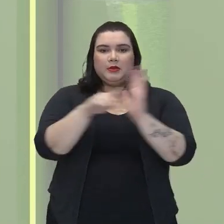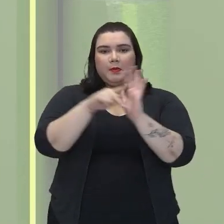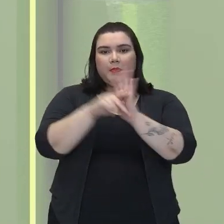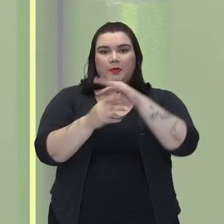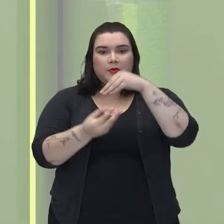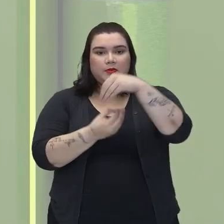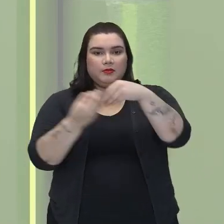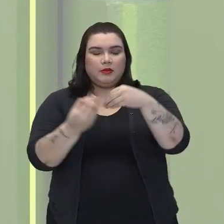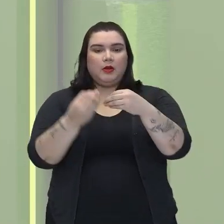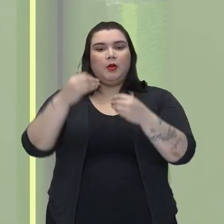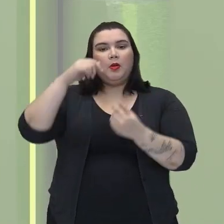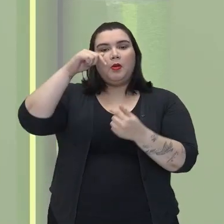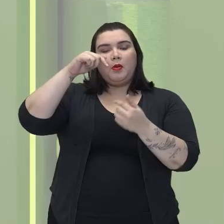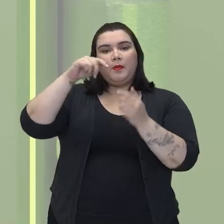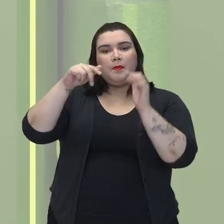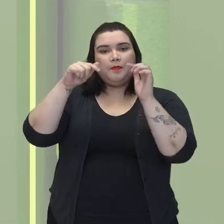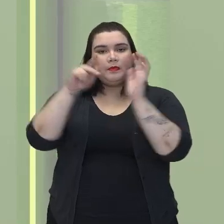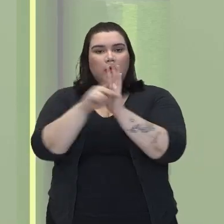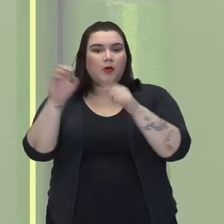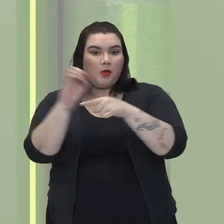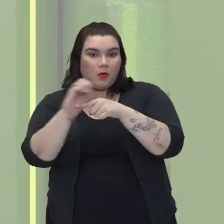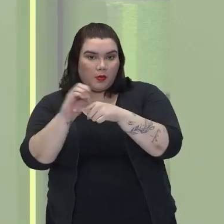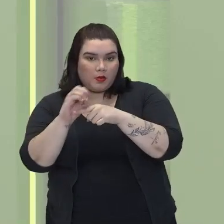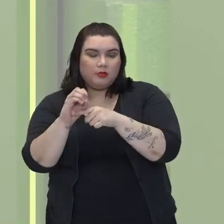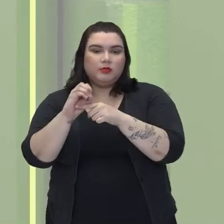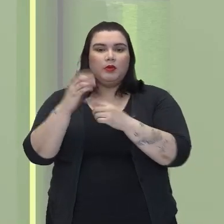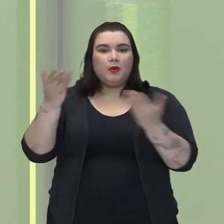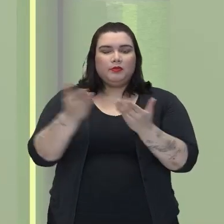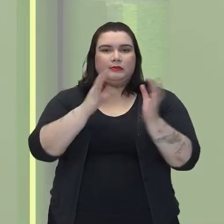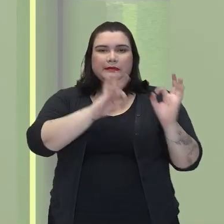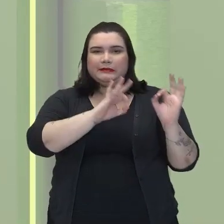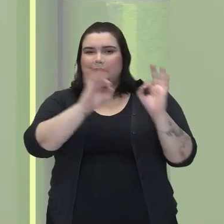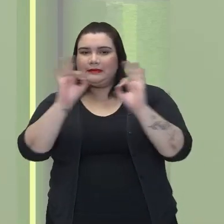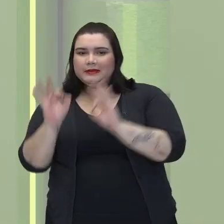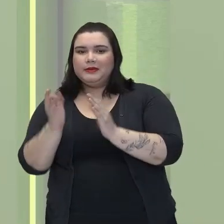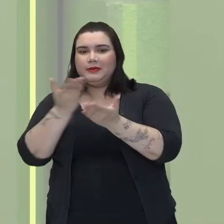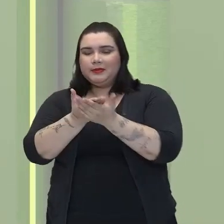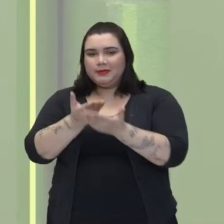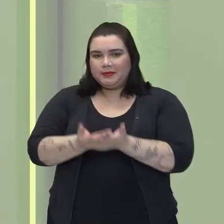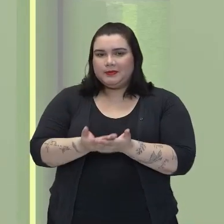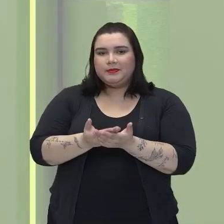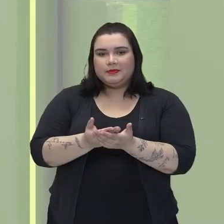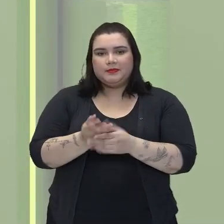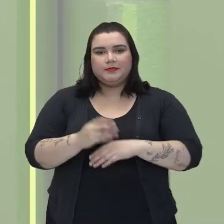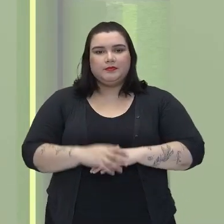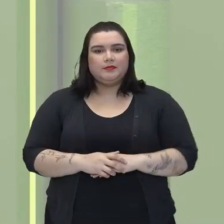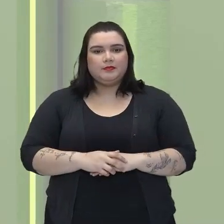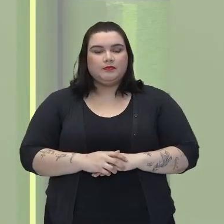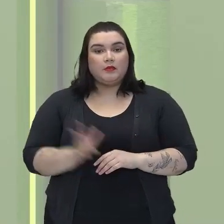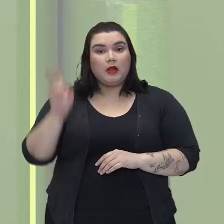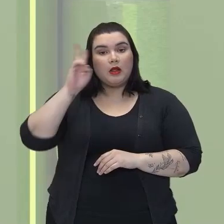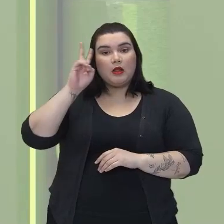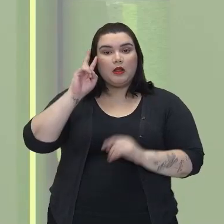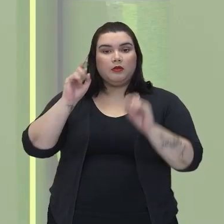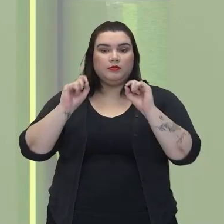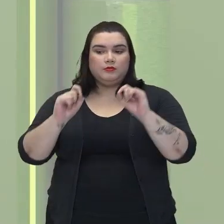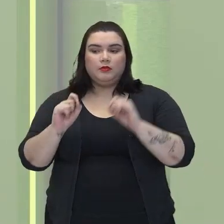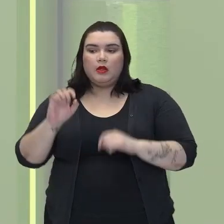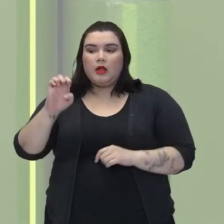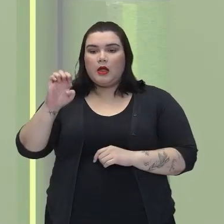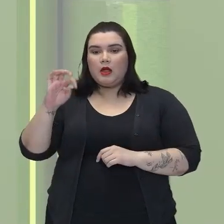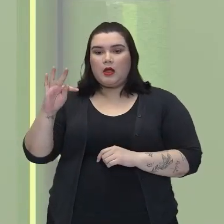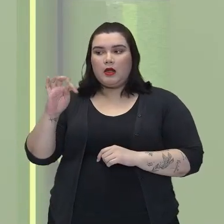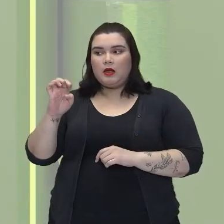orgânicos, tanto os éteres, que nós vimos nessa aula, quanto os ácidos carboxílicos. Lembrando, os éteres